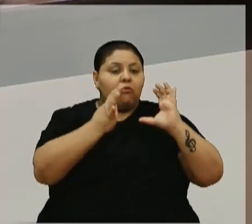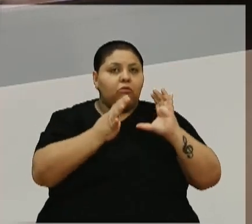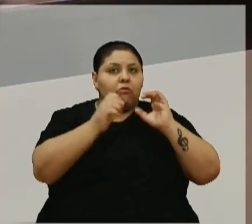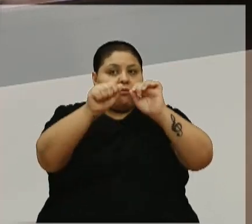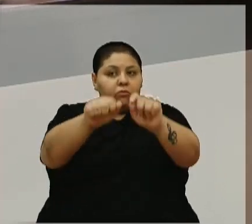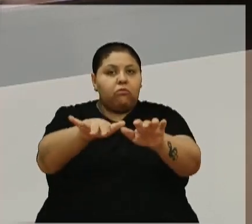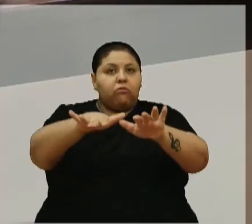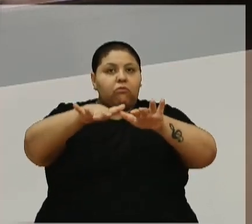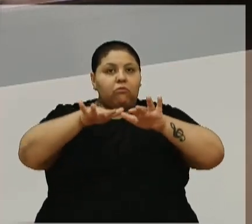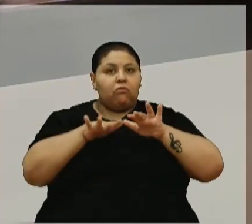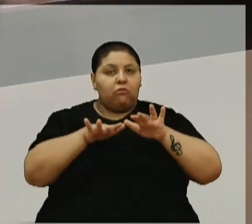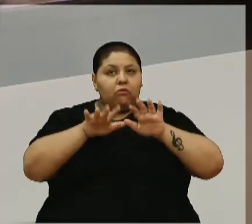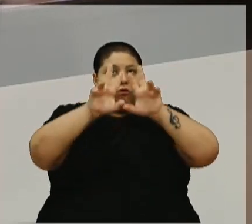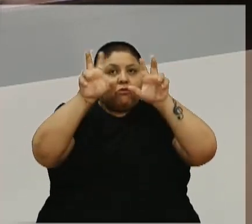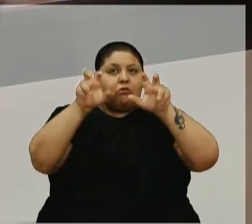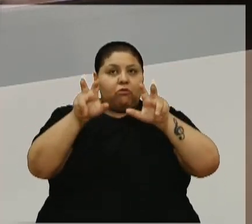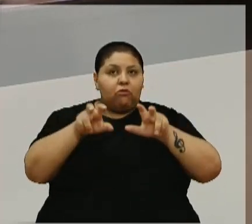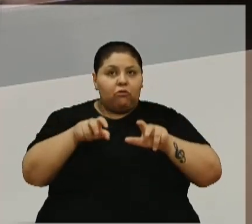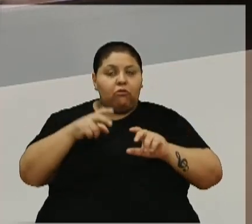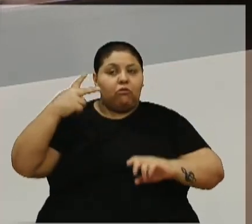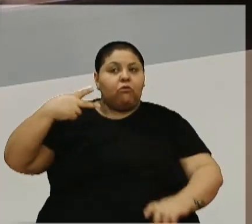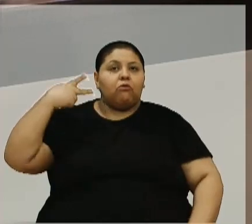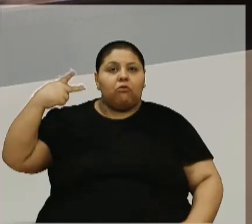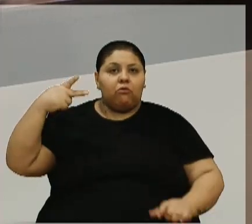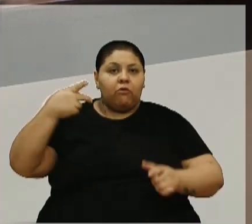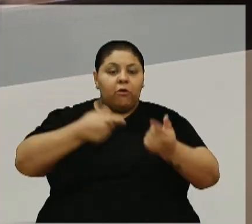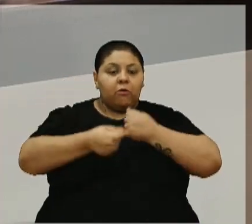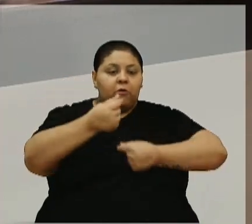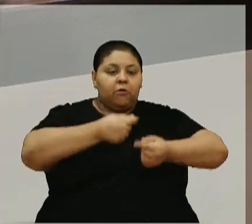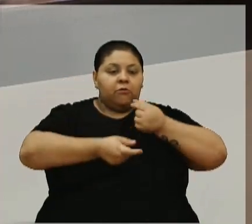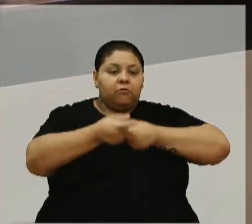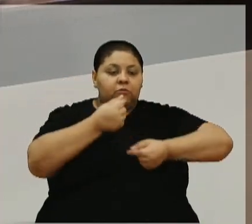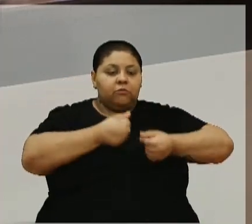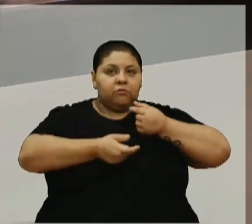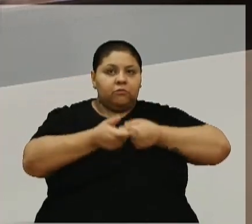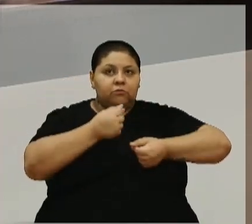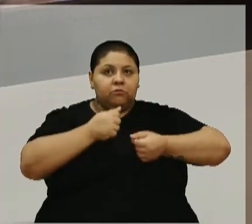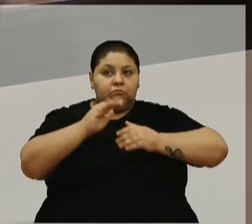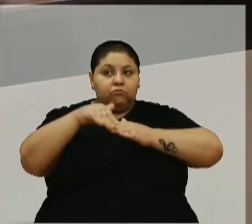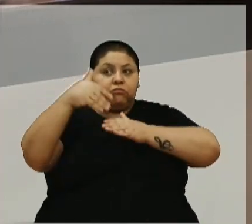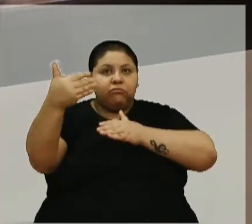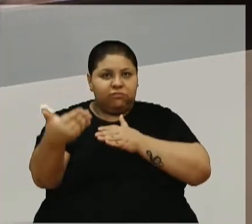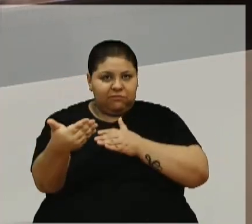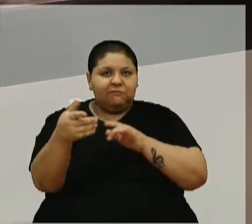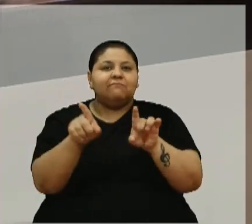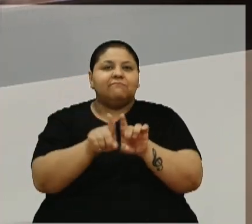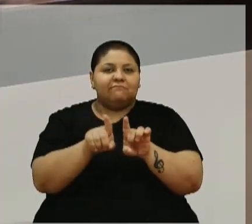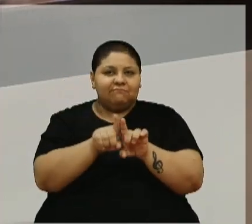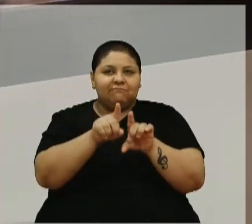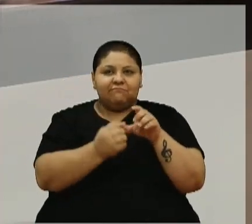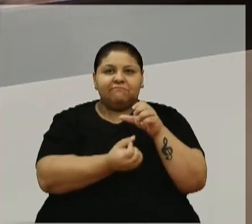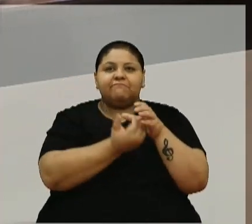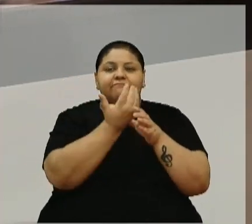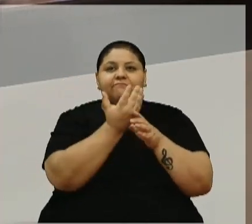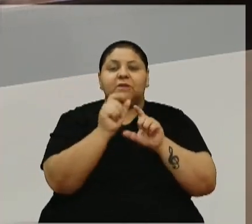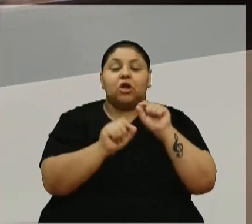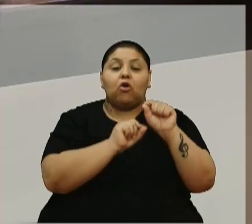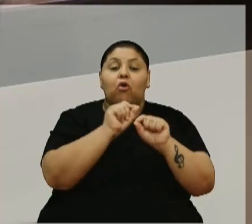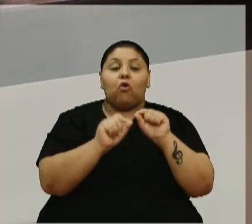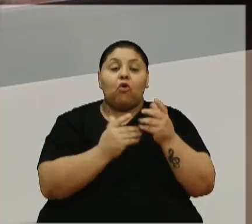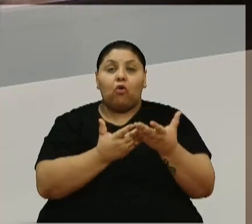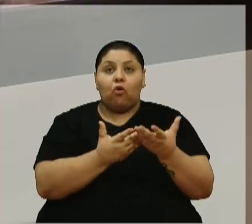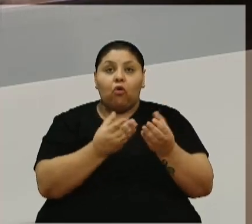plenário sobre matérias de caráter político-administrativo de efeitos externos, constituindo-se como tal